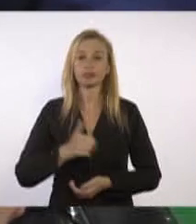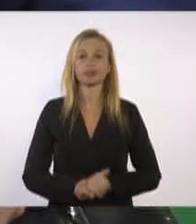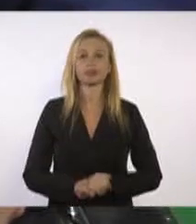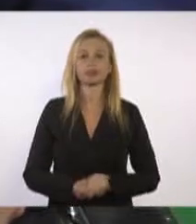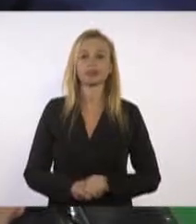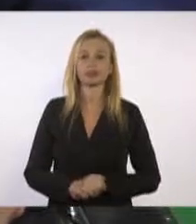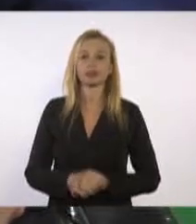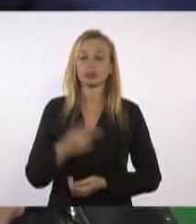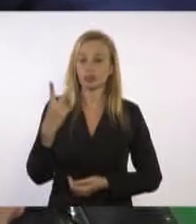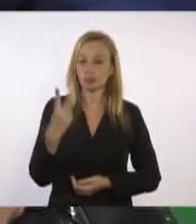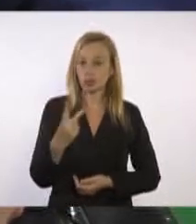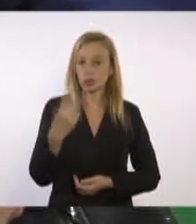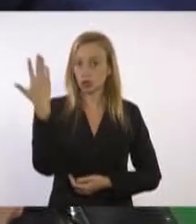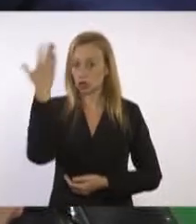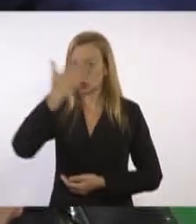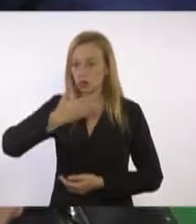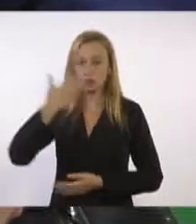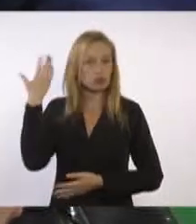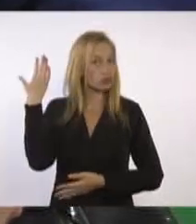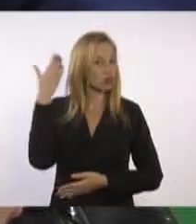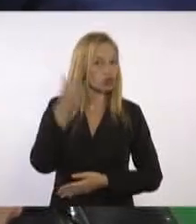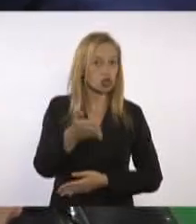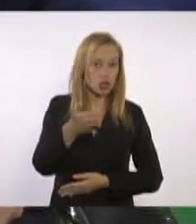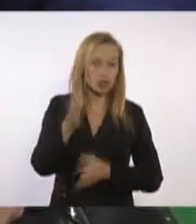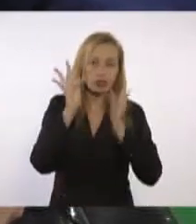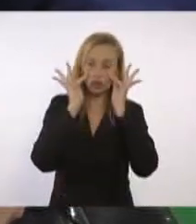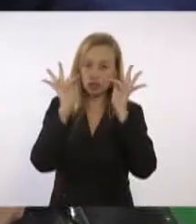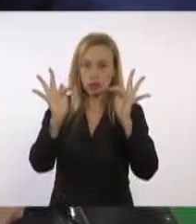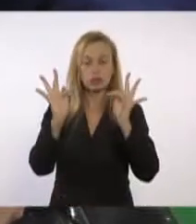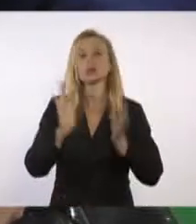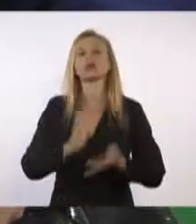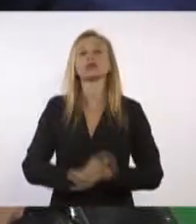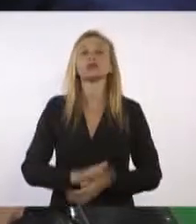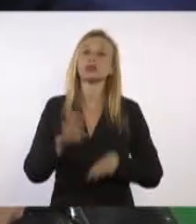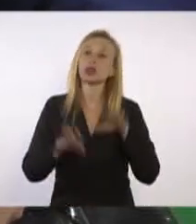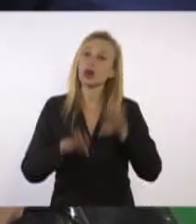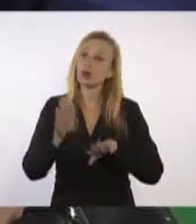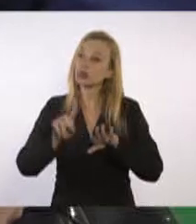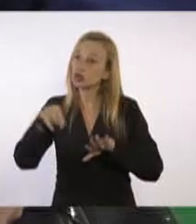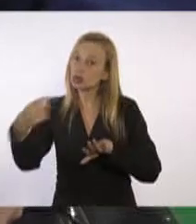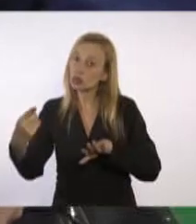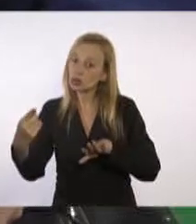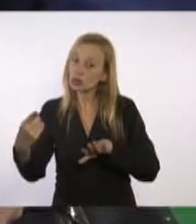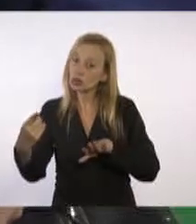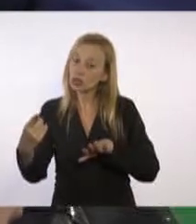provas testemunhais diretas e, quiçá, algumas outras indiretas.